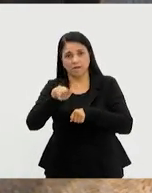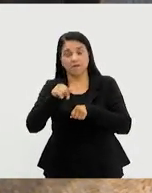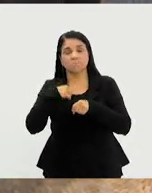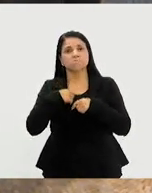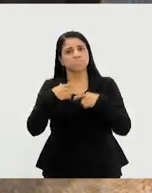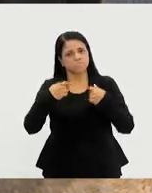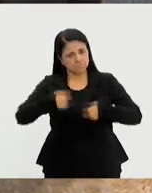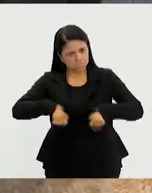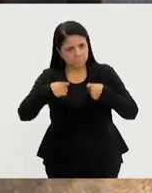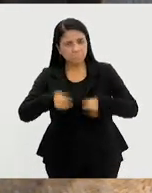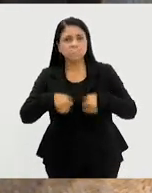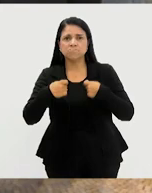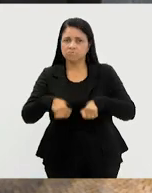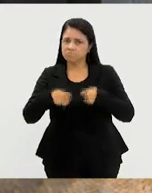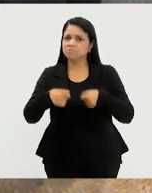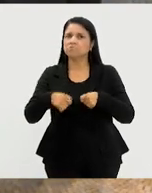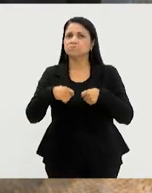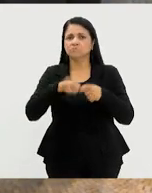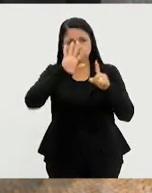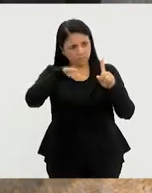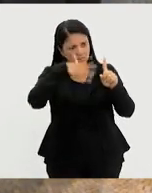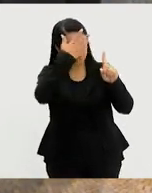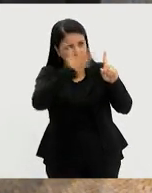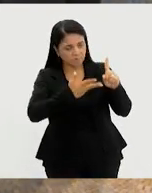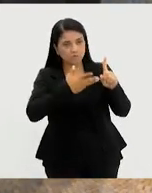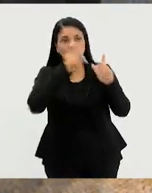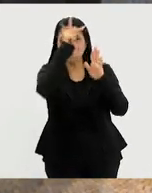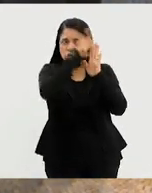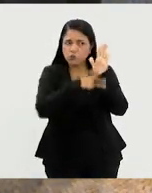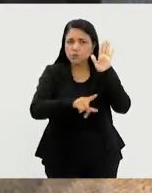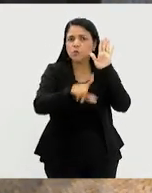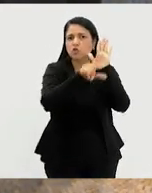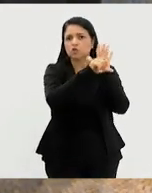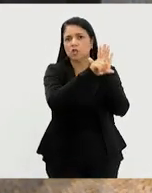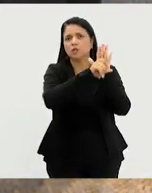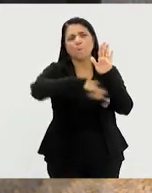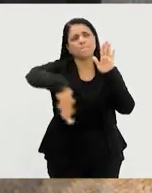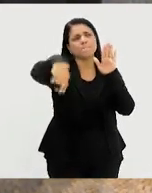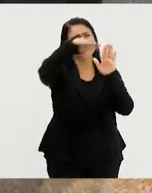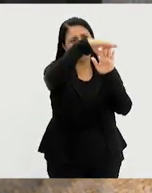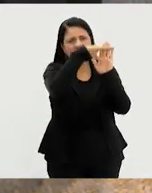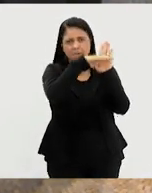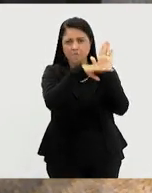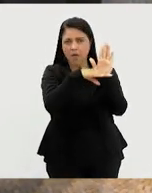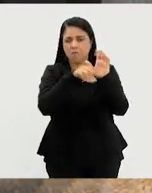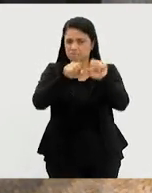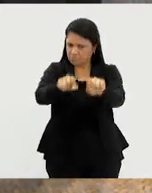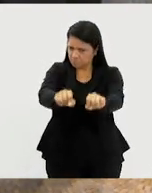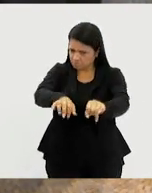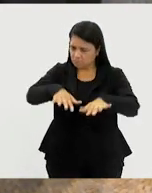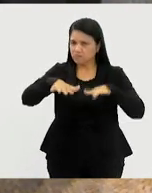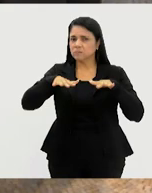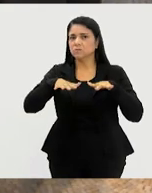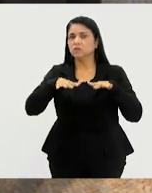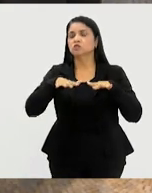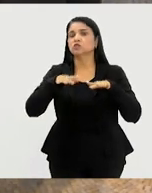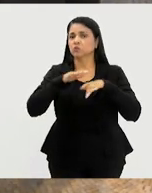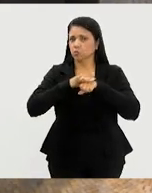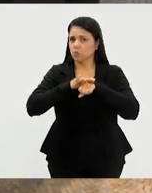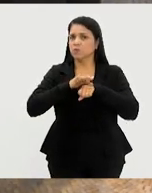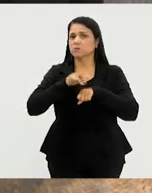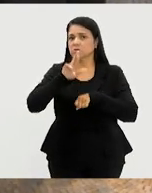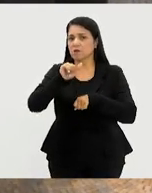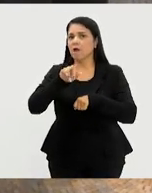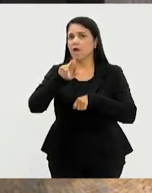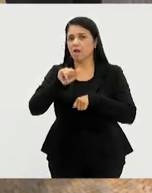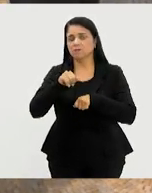solenidade com a sanção dos projetos dele aqui numa grande sessão solene de doenças raras mas não